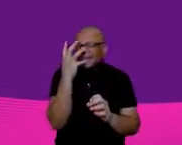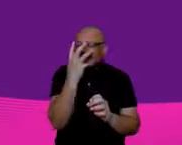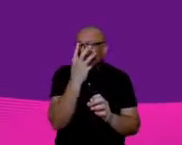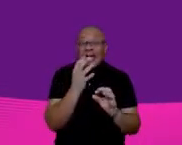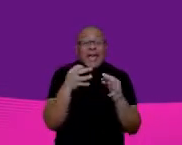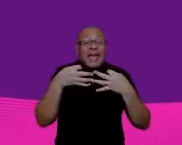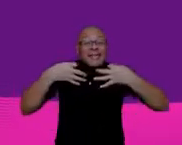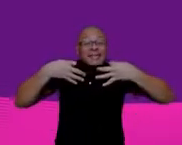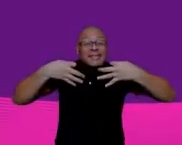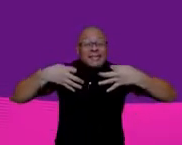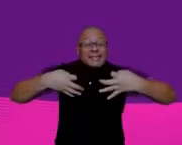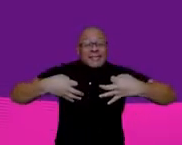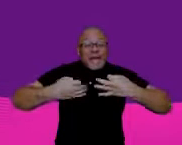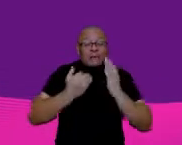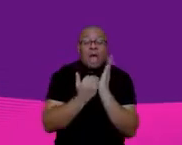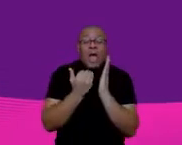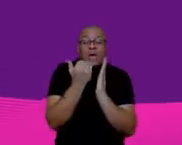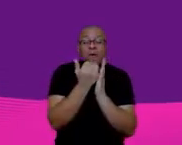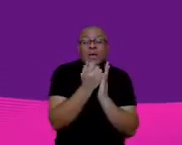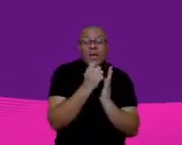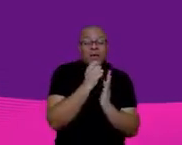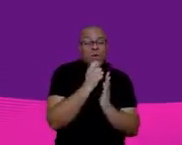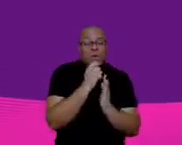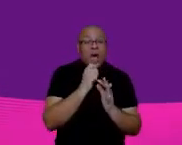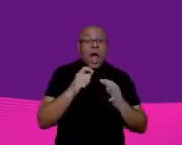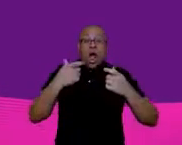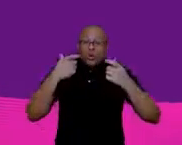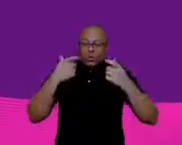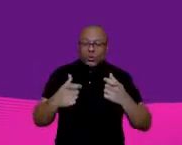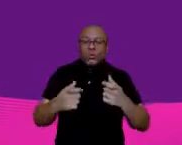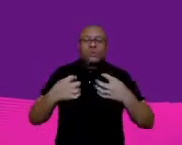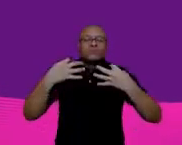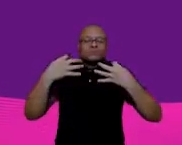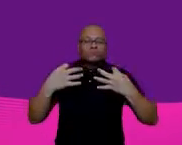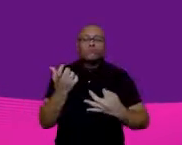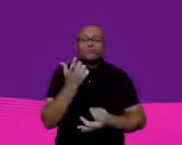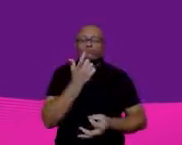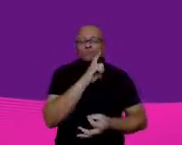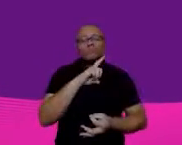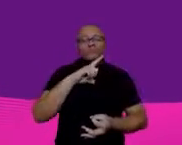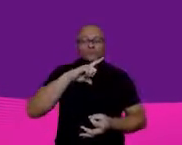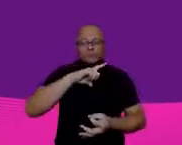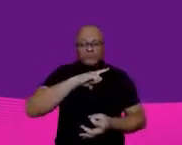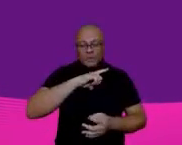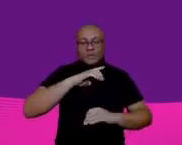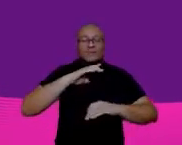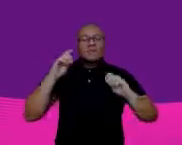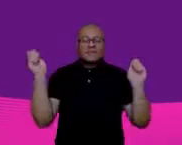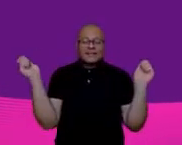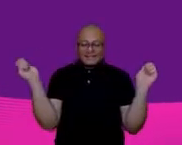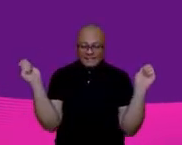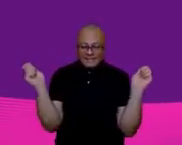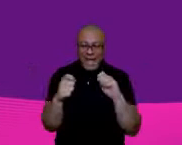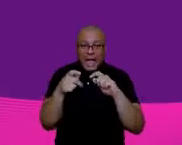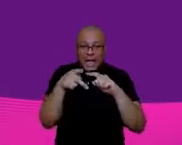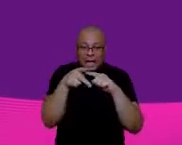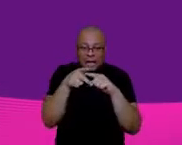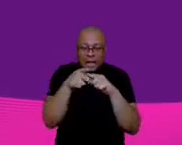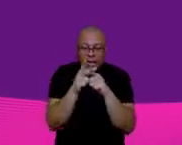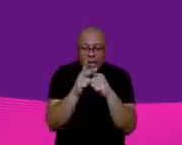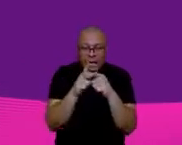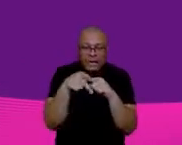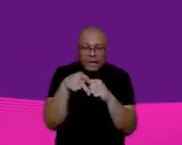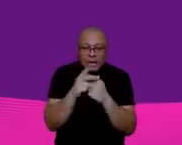a área troclear. Nós temos a capacidade de ajustar, temos um pouquinho